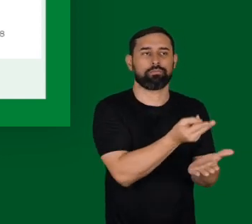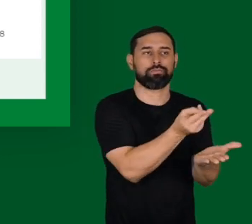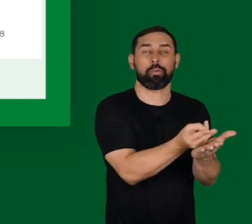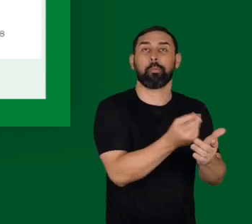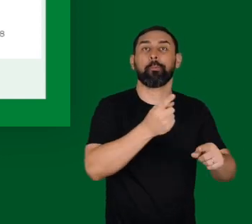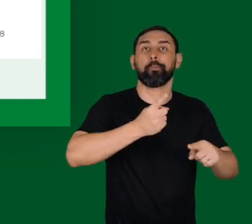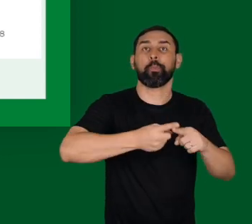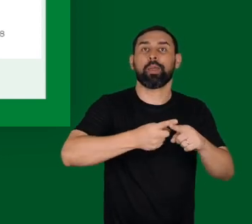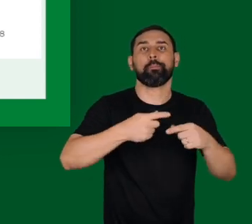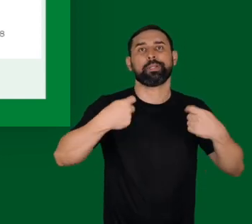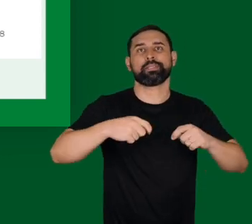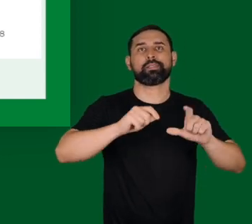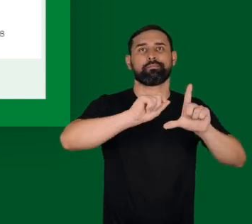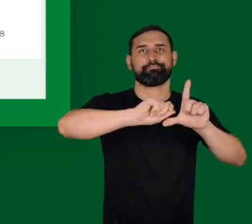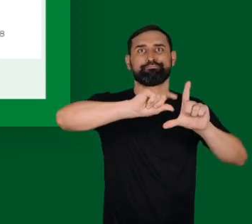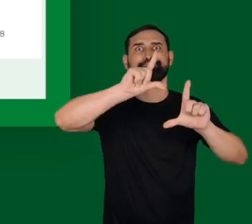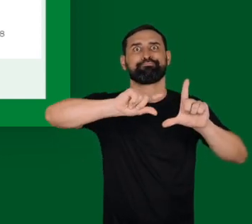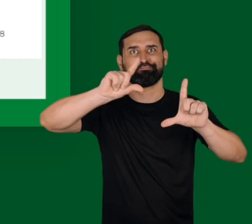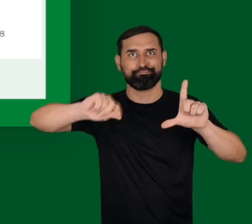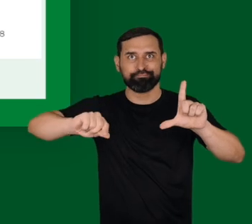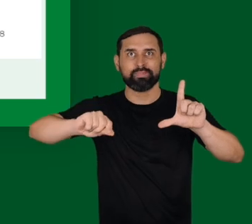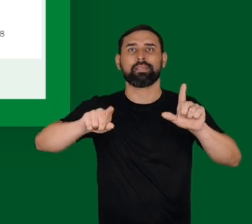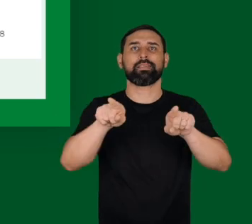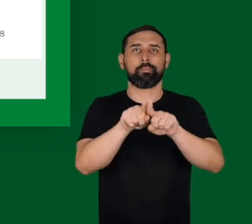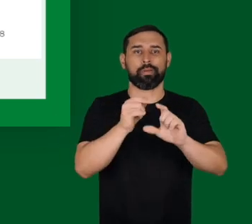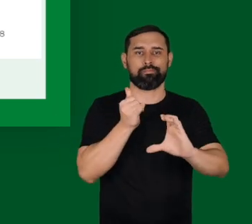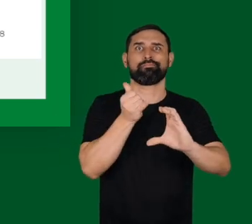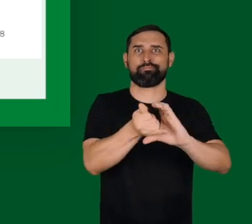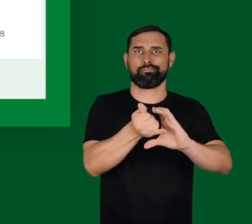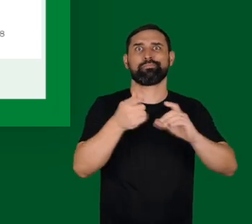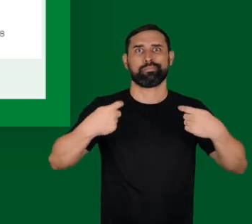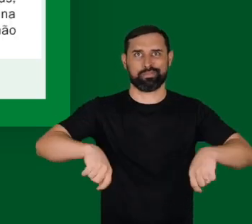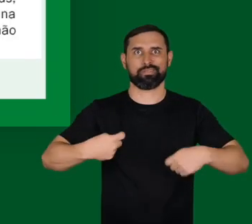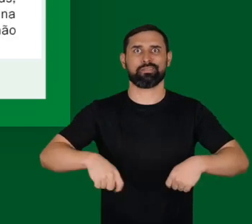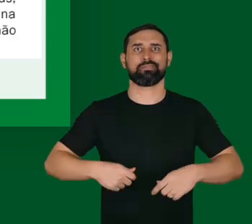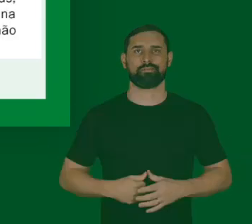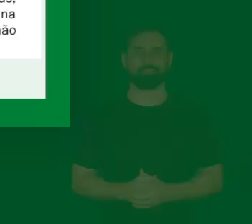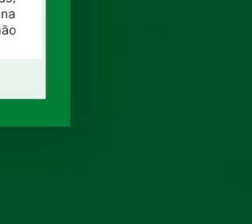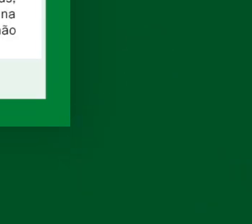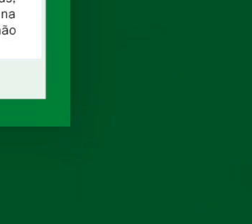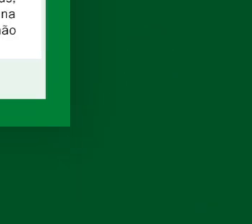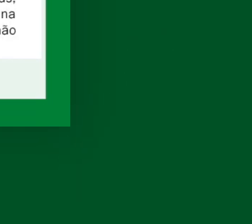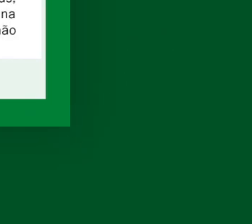pediátrica, porque essa criança vai precisar de intubação e ventilação mecânica, tá?